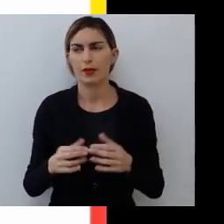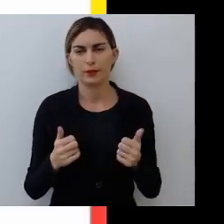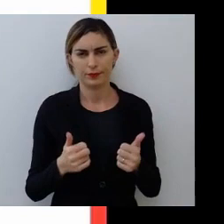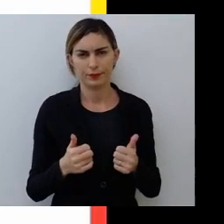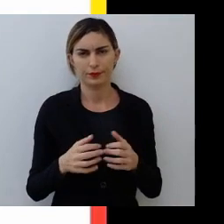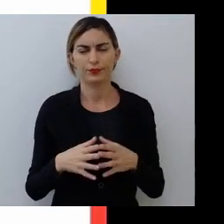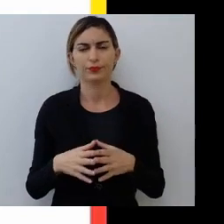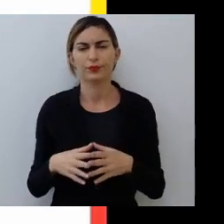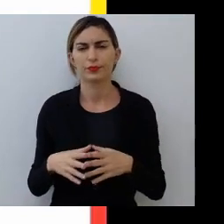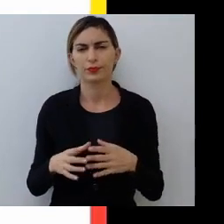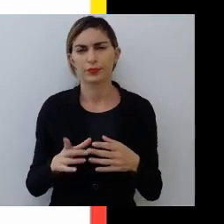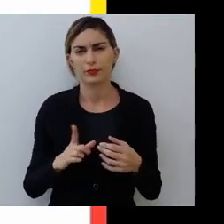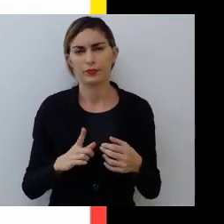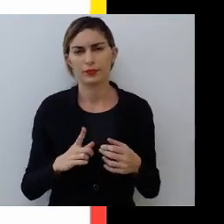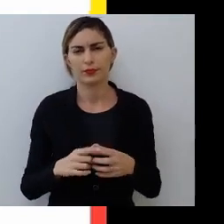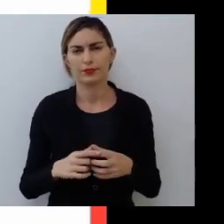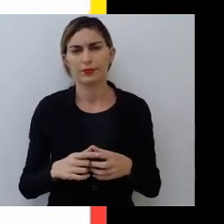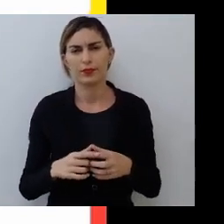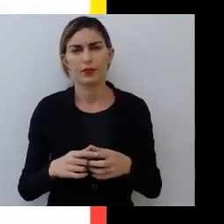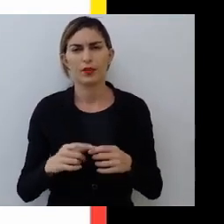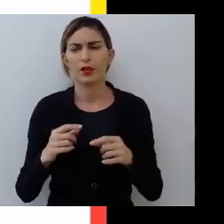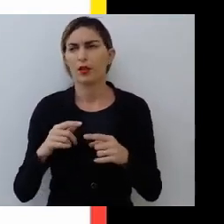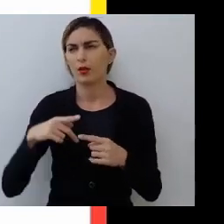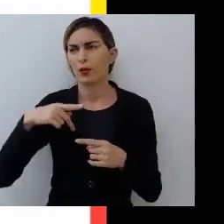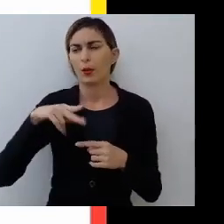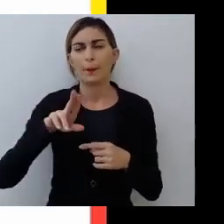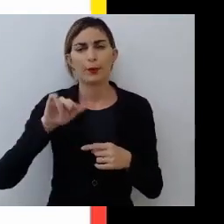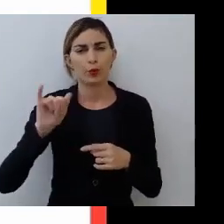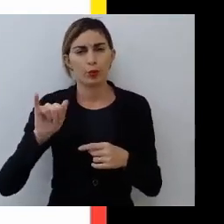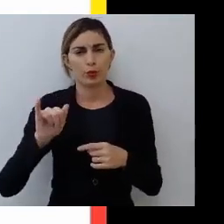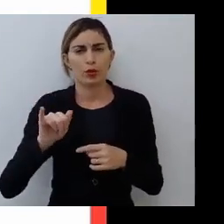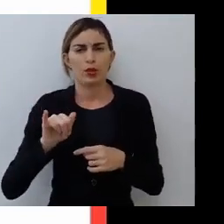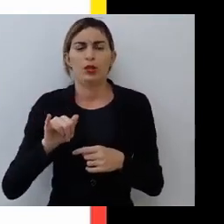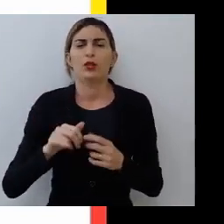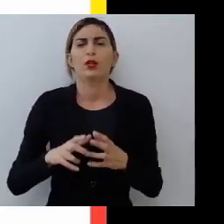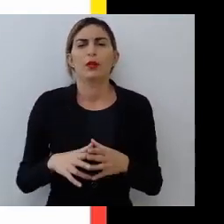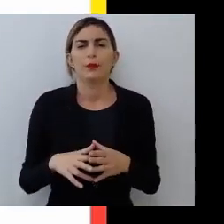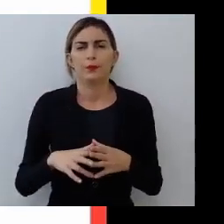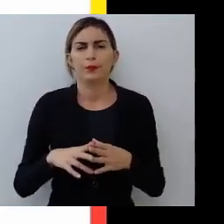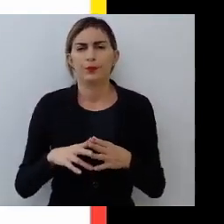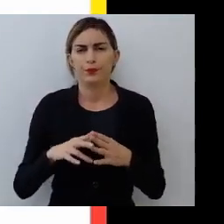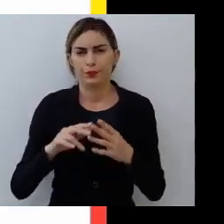Pronto. Então tem aí, ó. PUC, Rio Grande do Sul. A gente tem aí, ó.